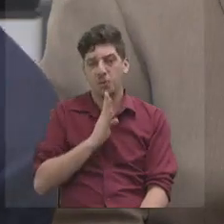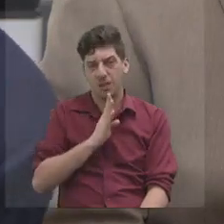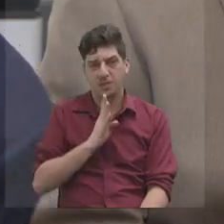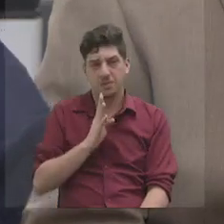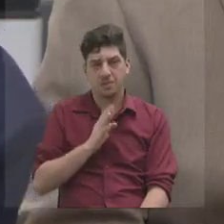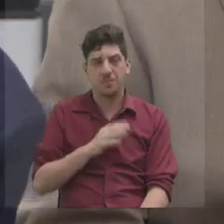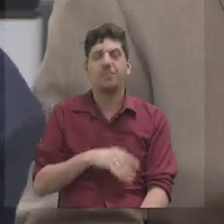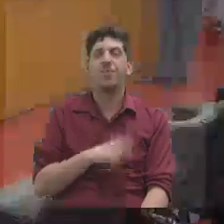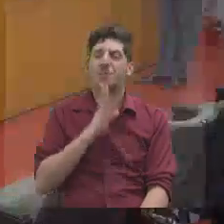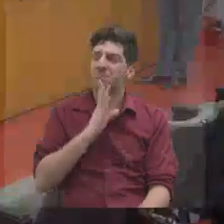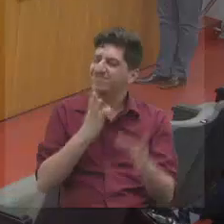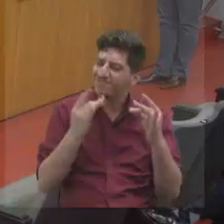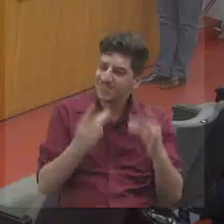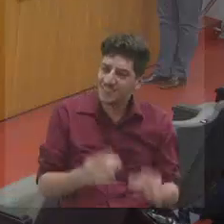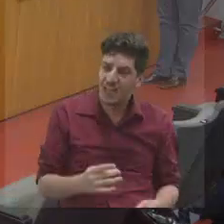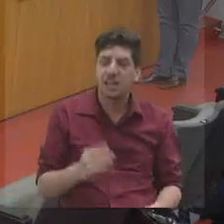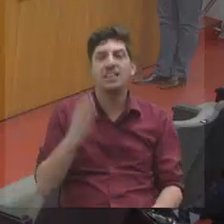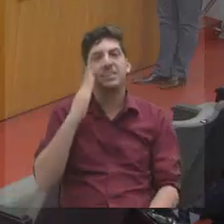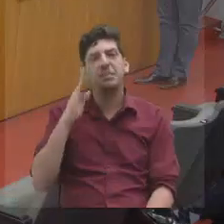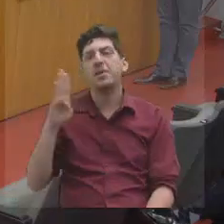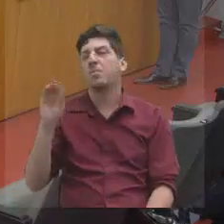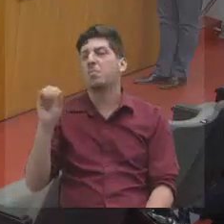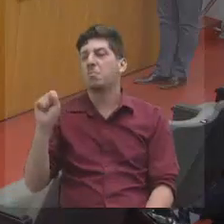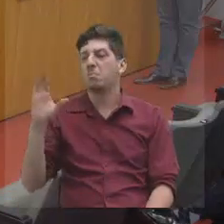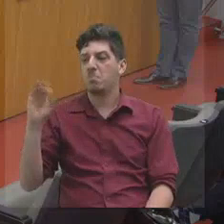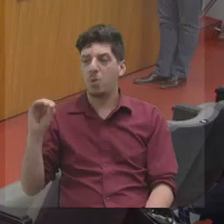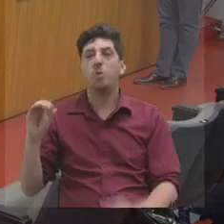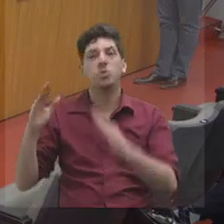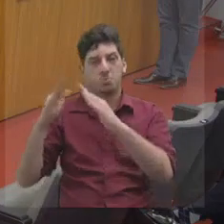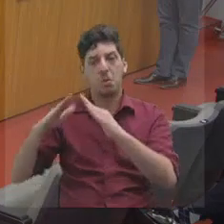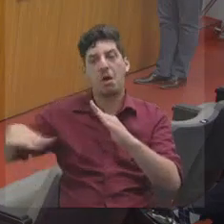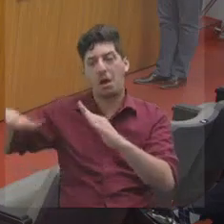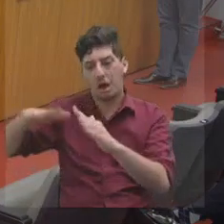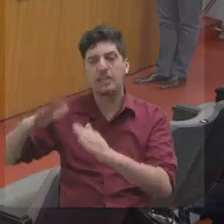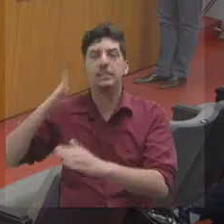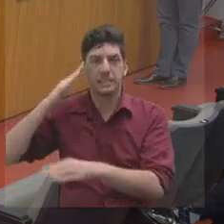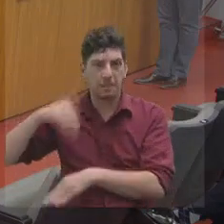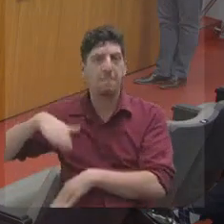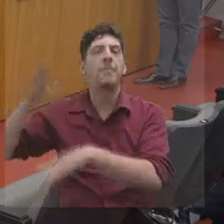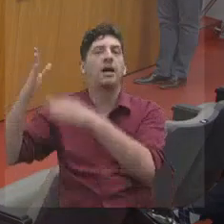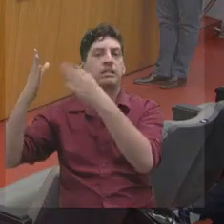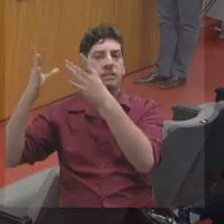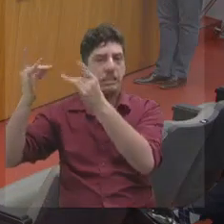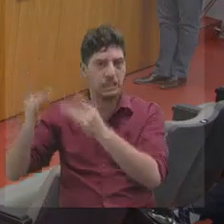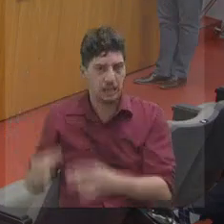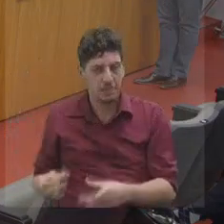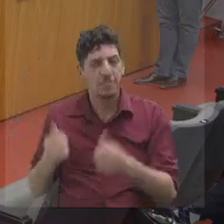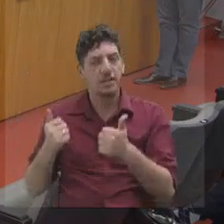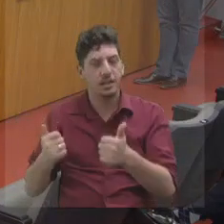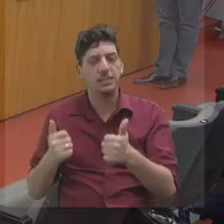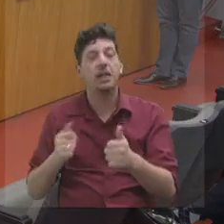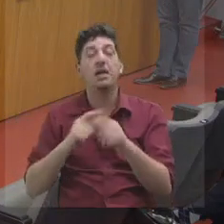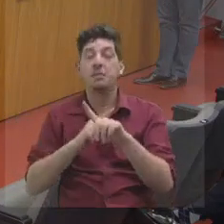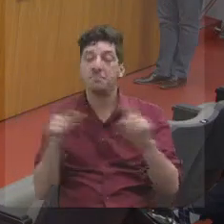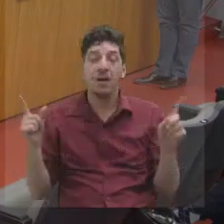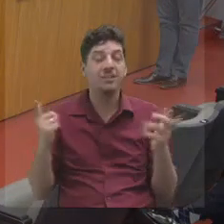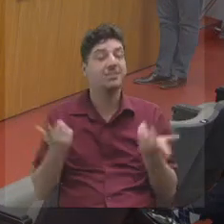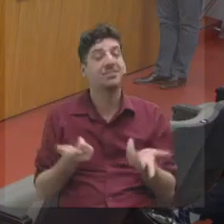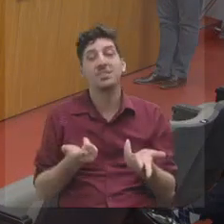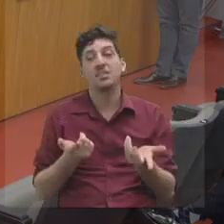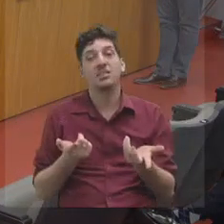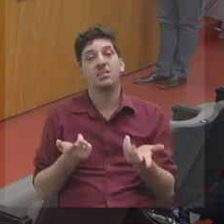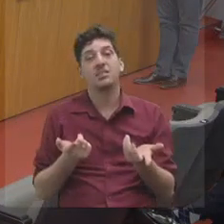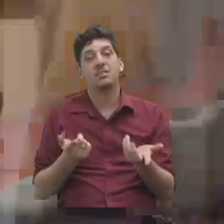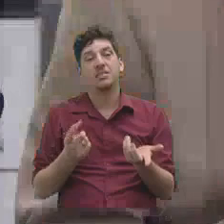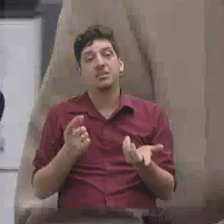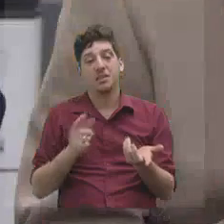Bosco Bosco é de lá sabe o que eu tô falando mas eu e a mesma forma que se bateu